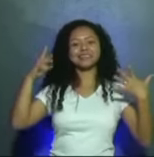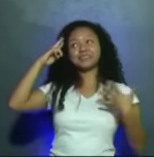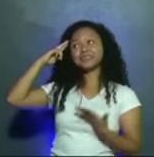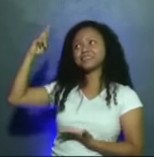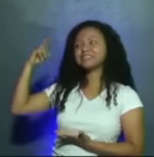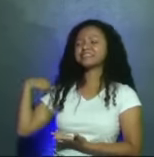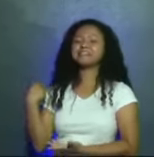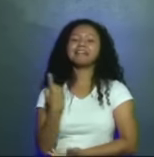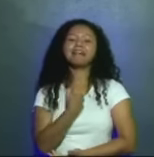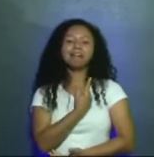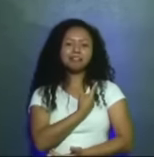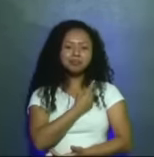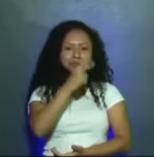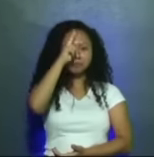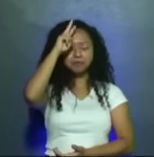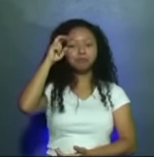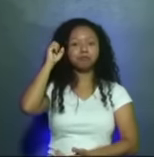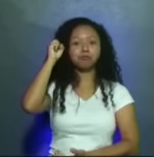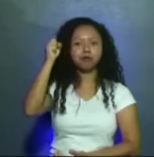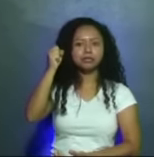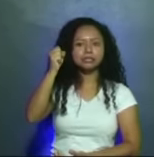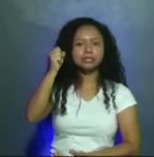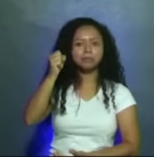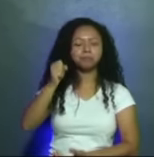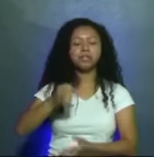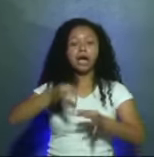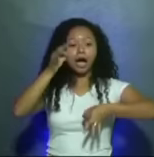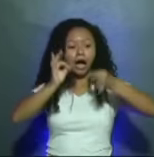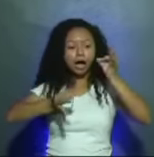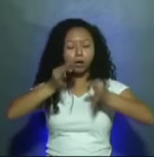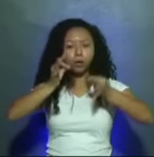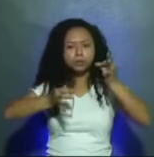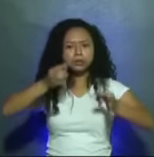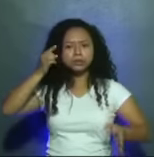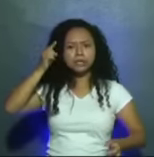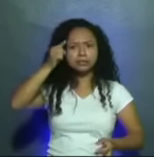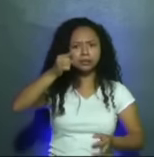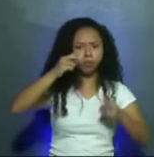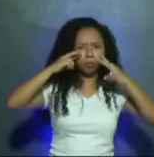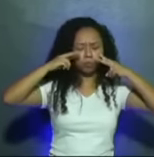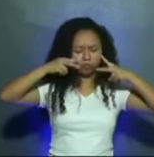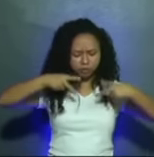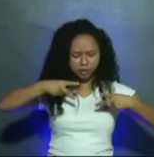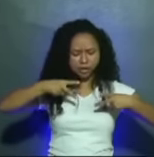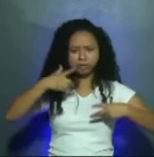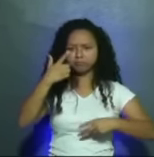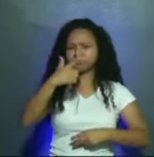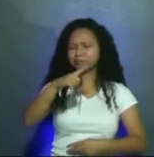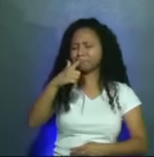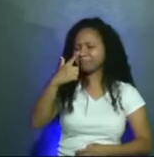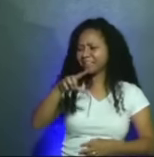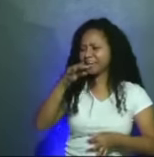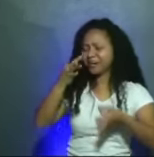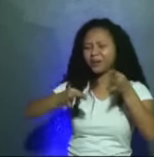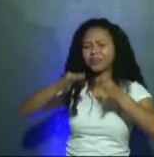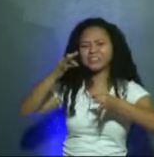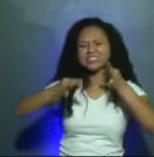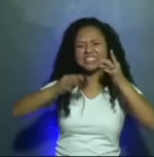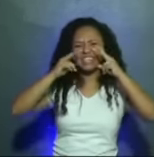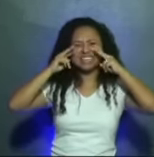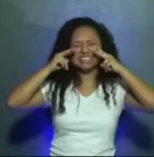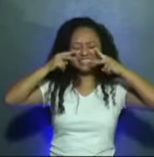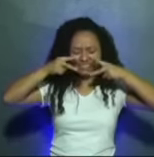força. A condenação, não há condenação para aqueles que estão em Cristo Jesus.